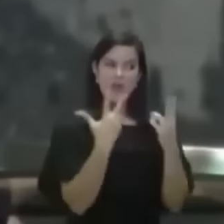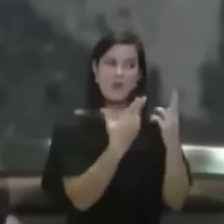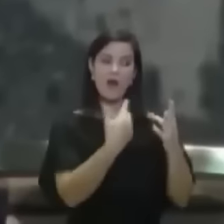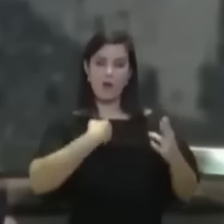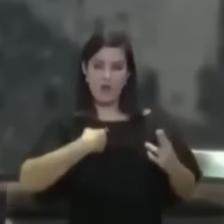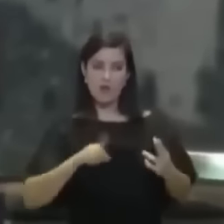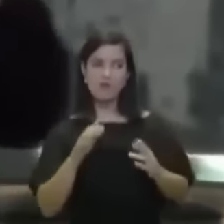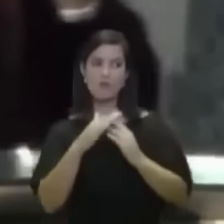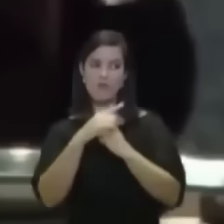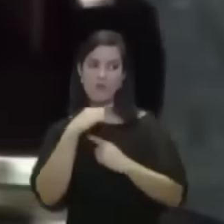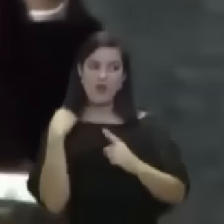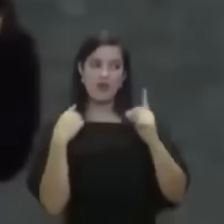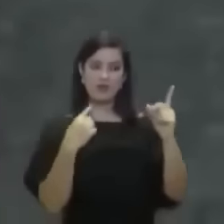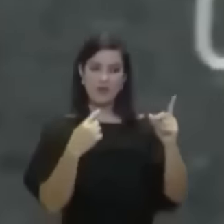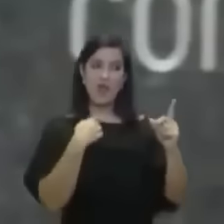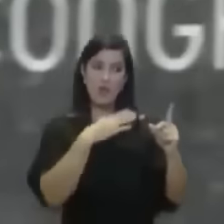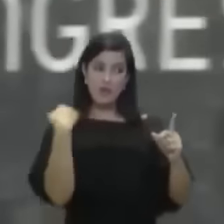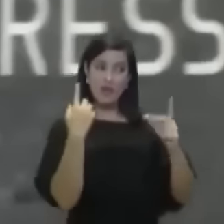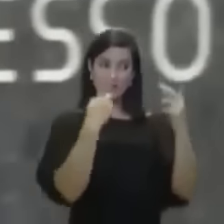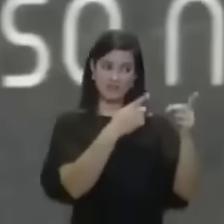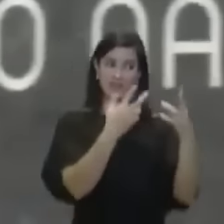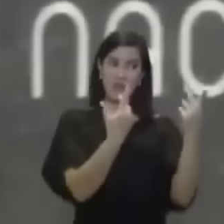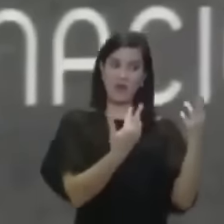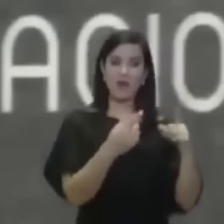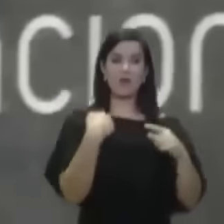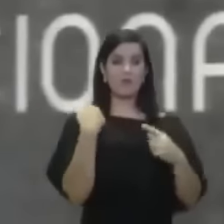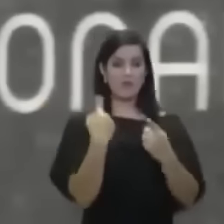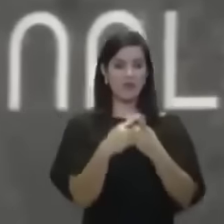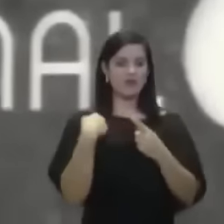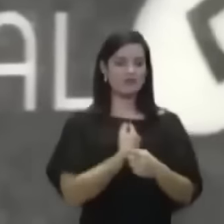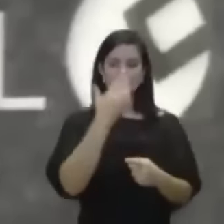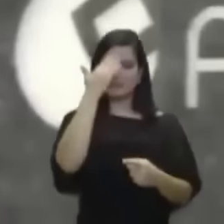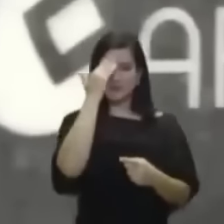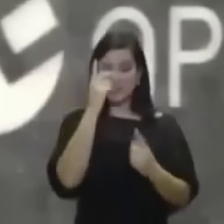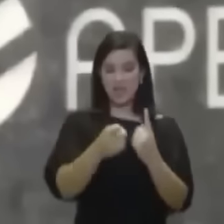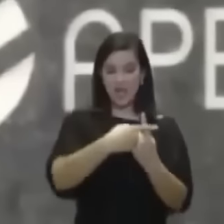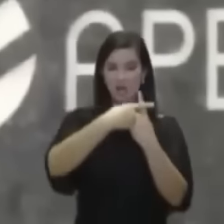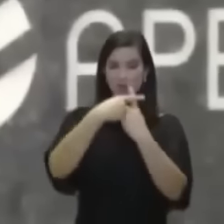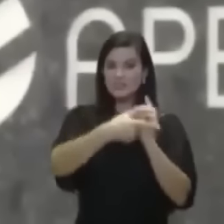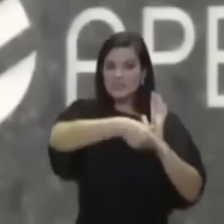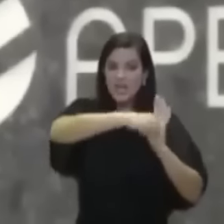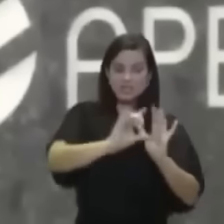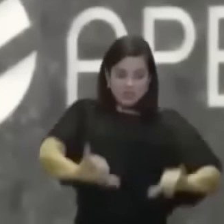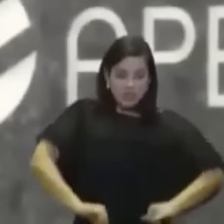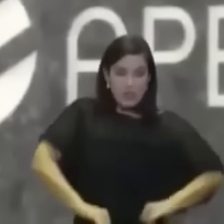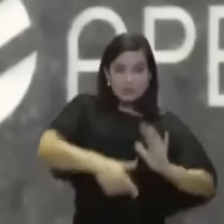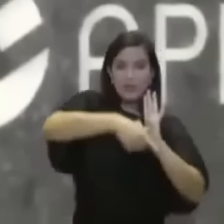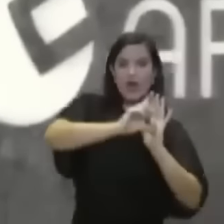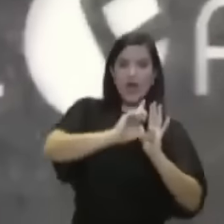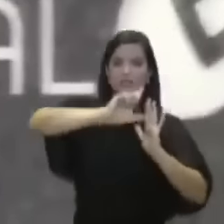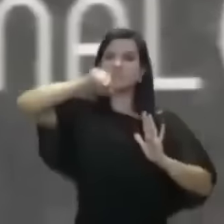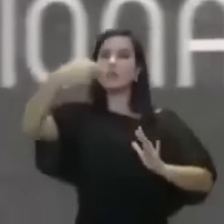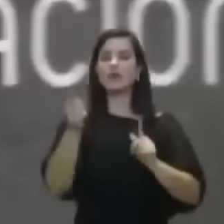para o martírio, porque nós entendemos que no cristianismo a cruz precede a coroa, o sofrimento precede a